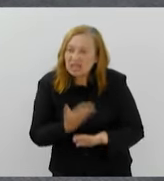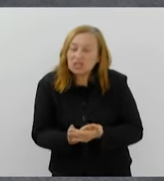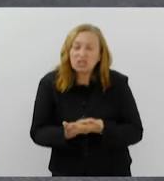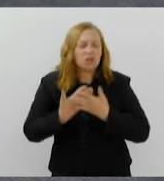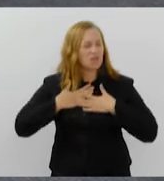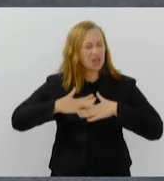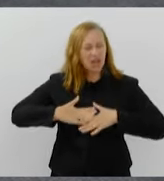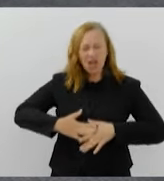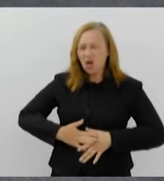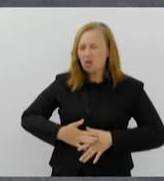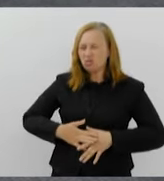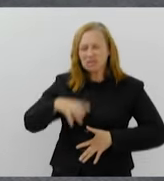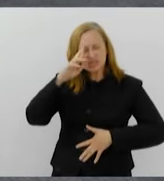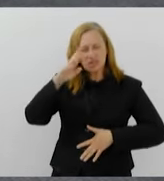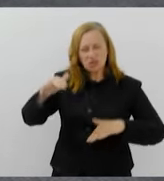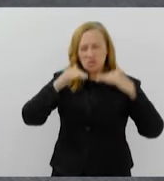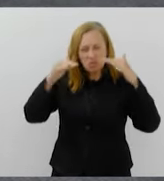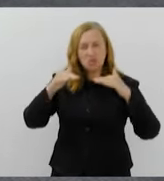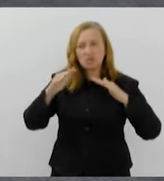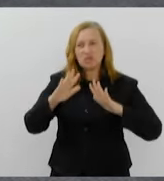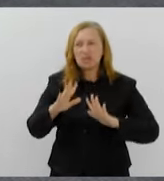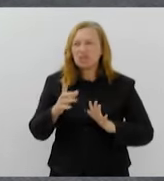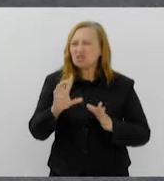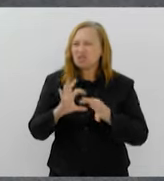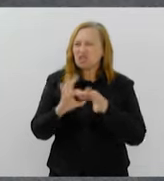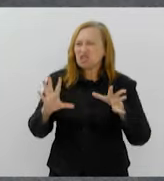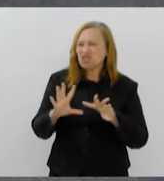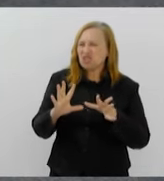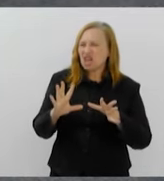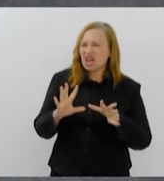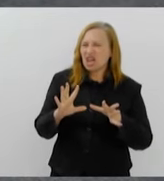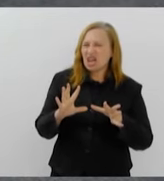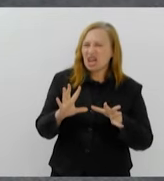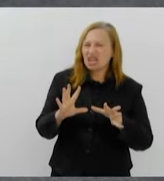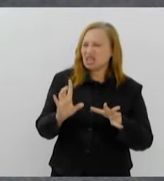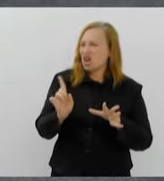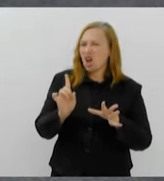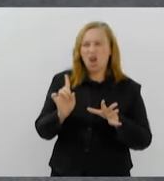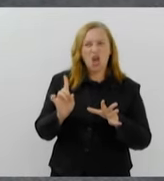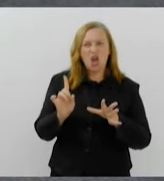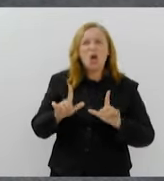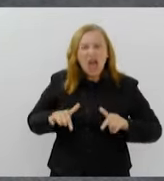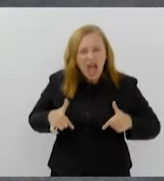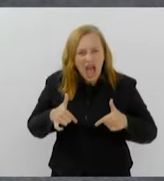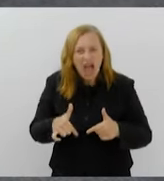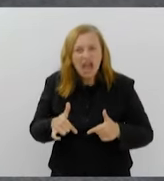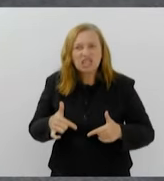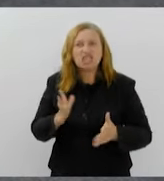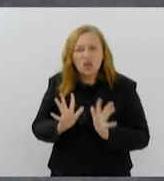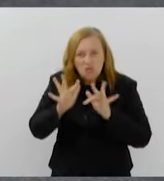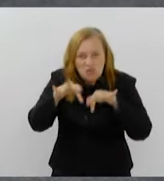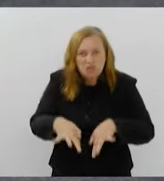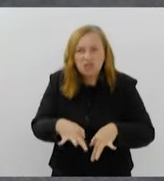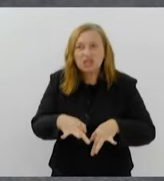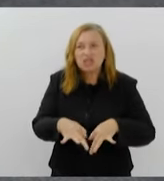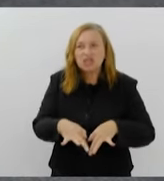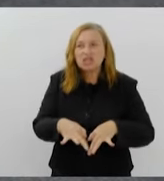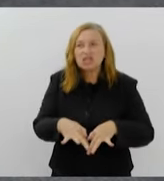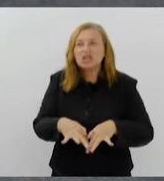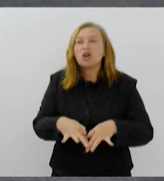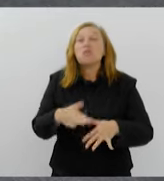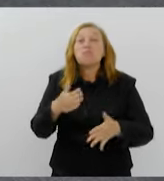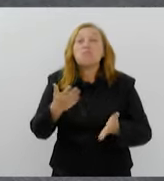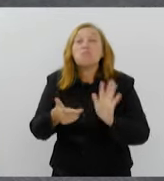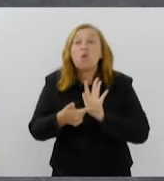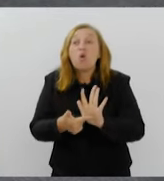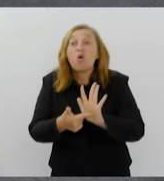tranquilo e se eu fosse vossa excelência não deixava isso passar barato leve até as últimas consequências desmascara